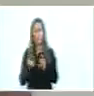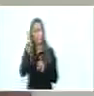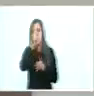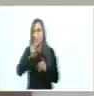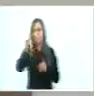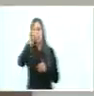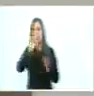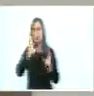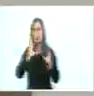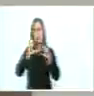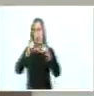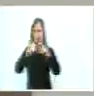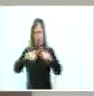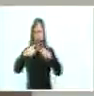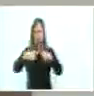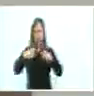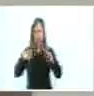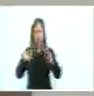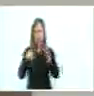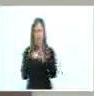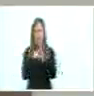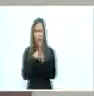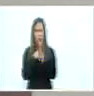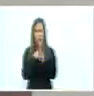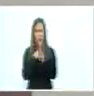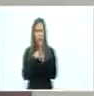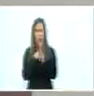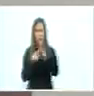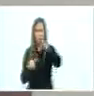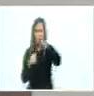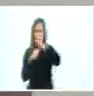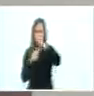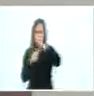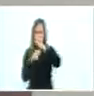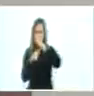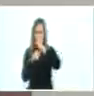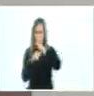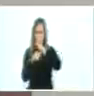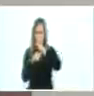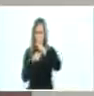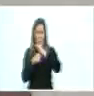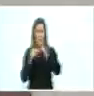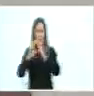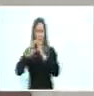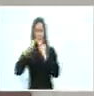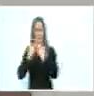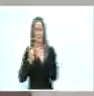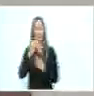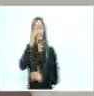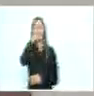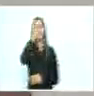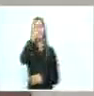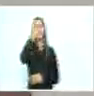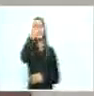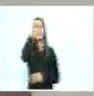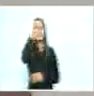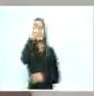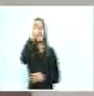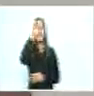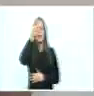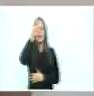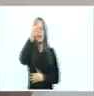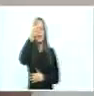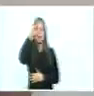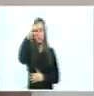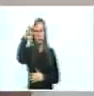como local de atendimento para esse polo a Escola Sebastião Lopes, né, que foi desativada